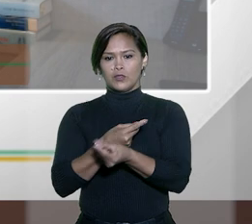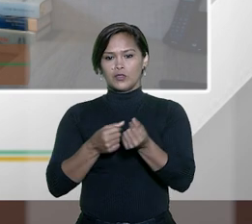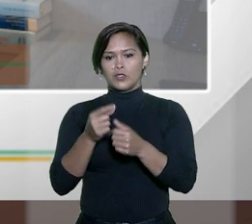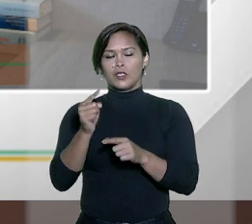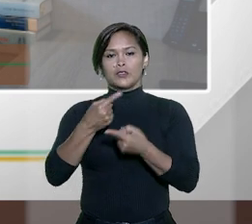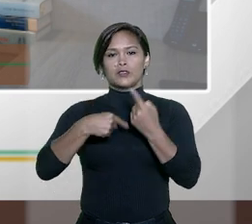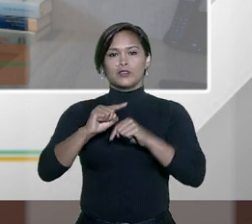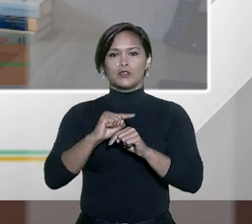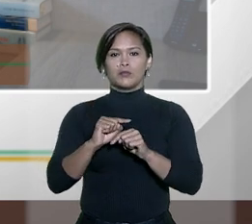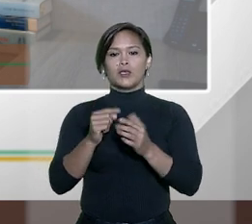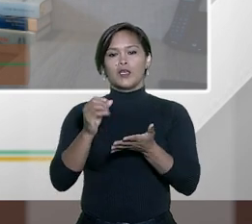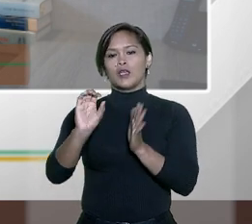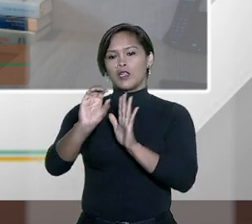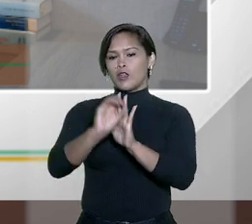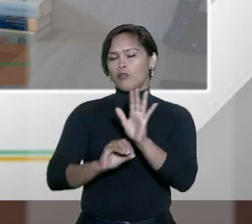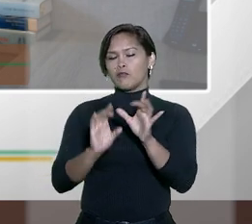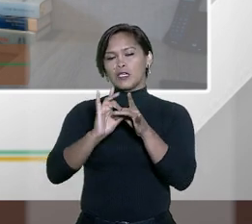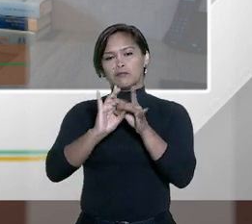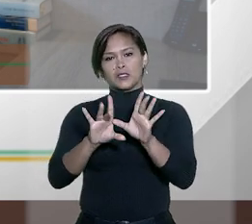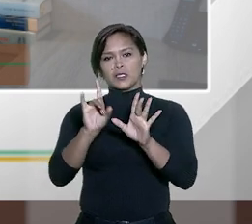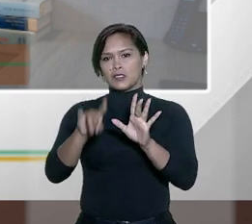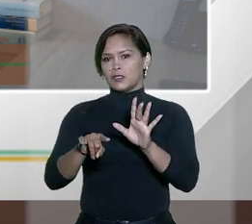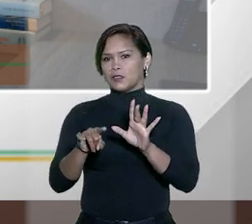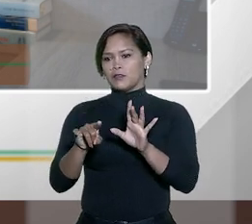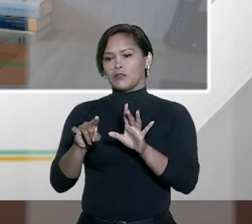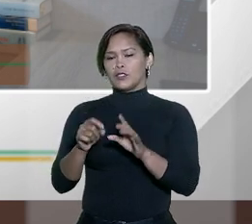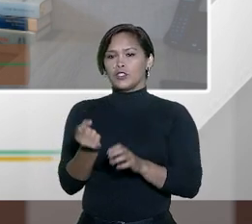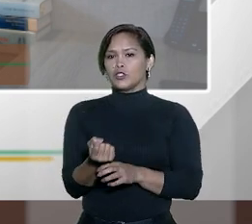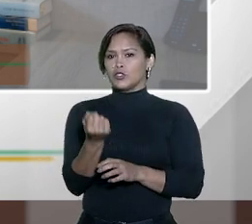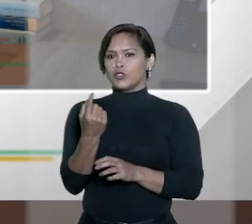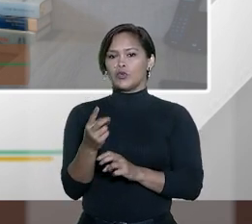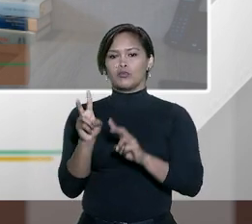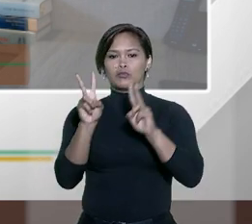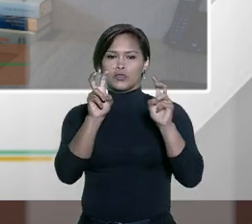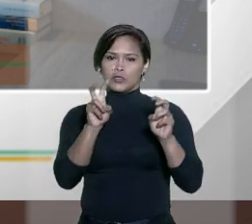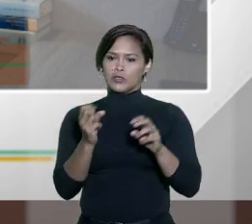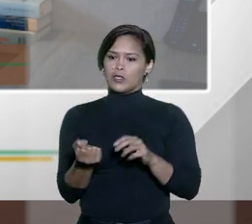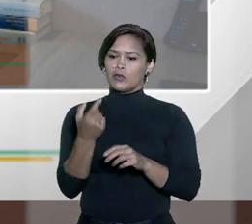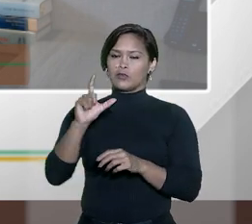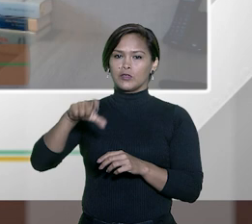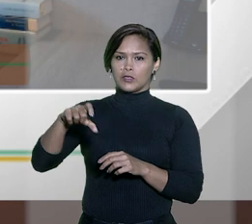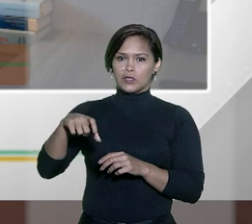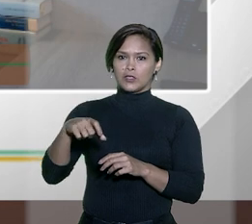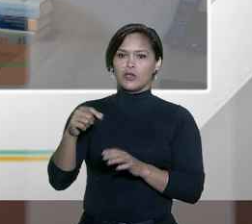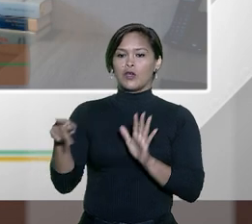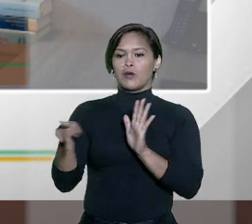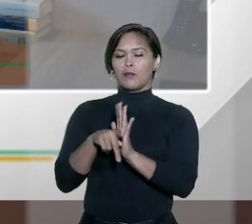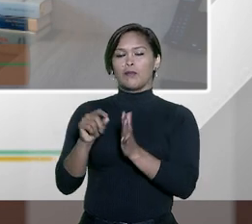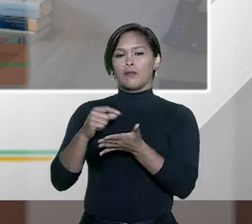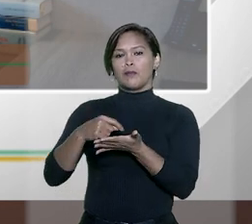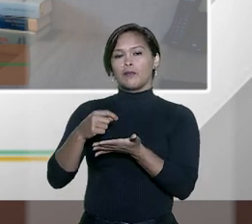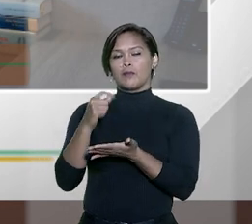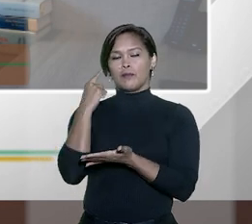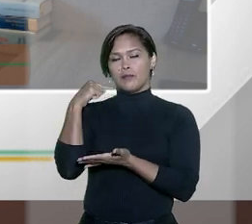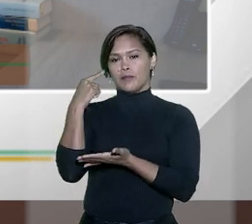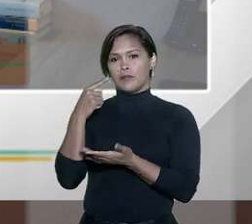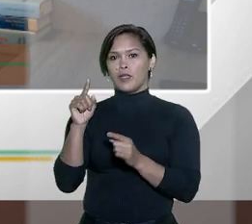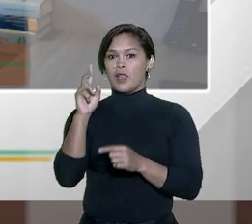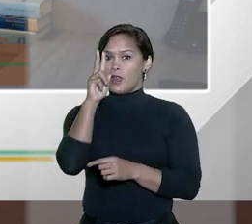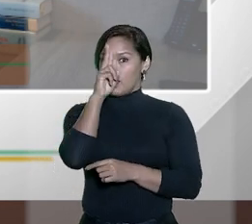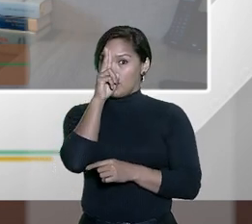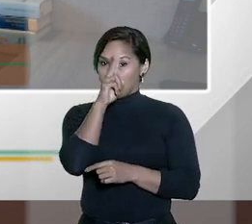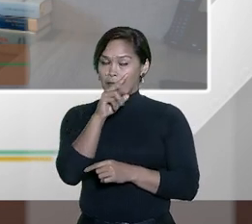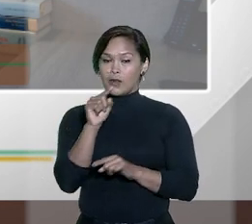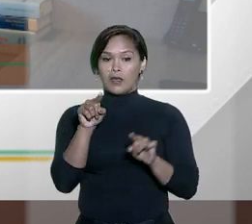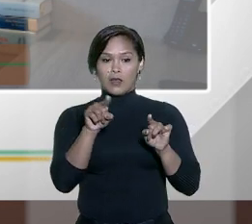de sucumbência, ele é um ofício independente cujo o único titular, né, o único credor será o advogado, né?